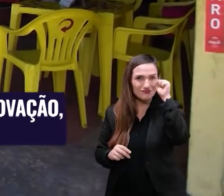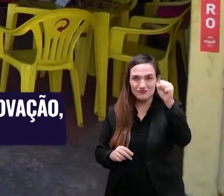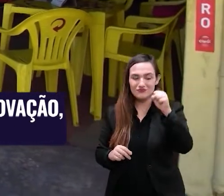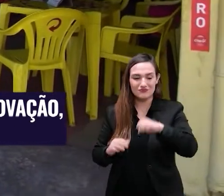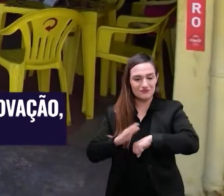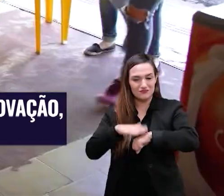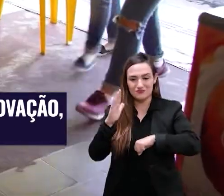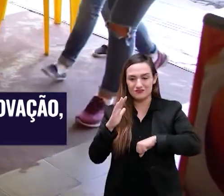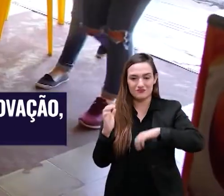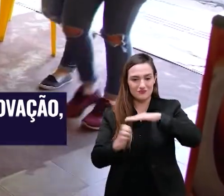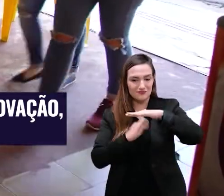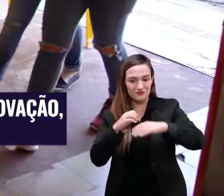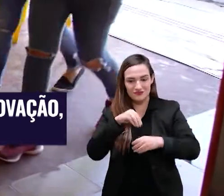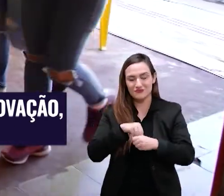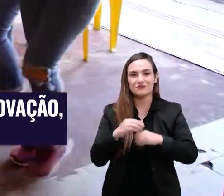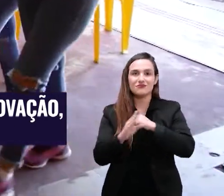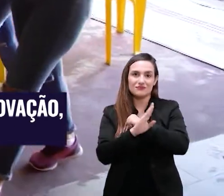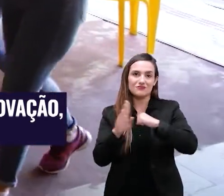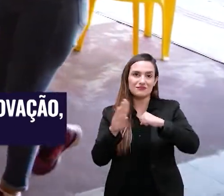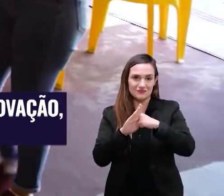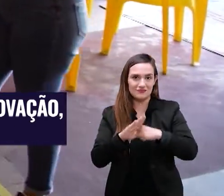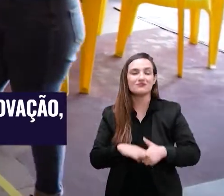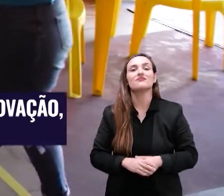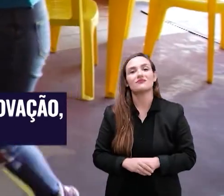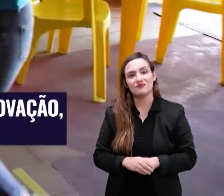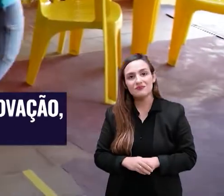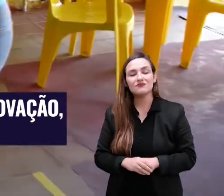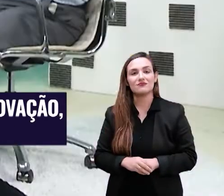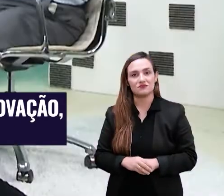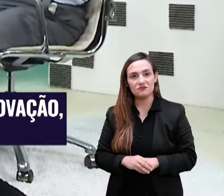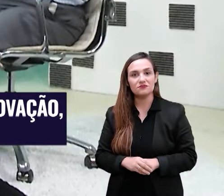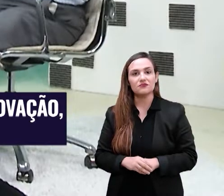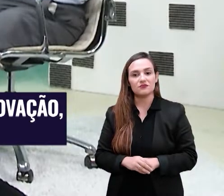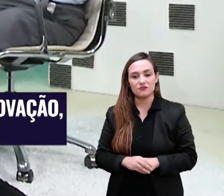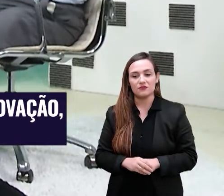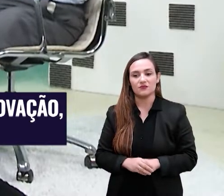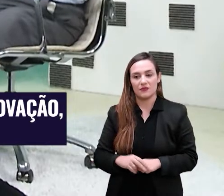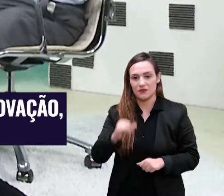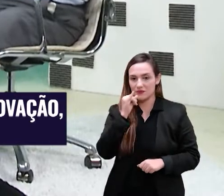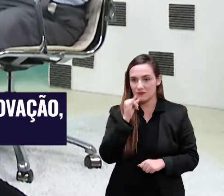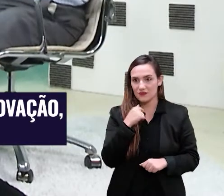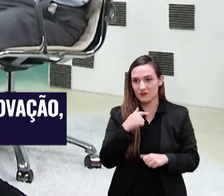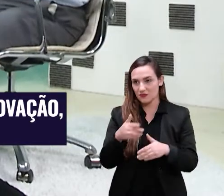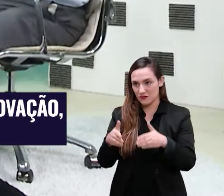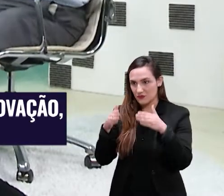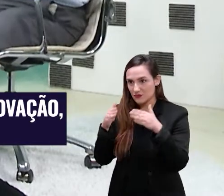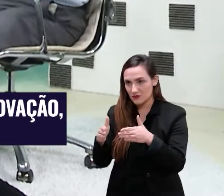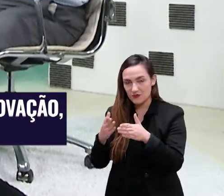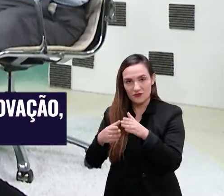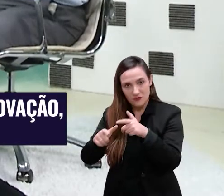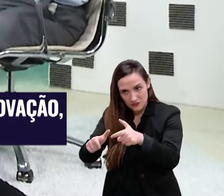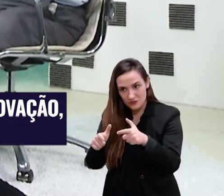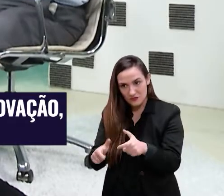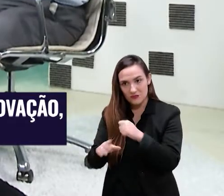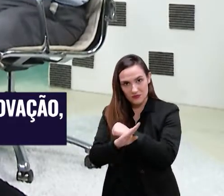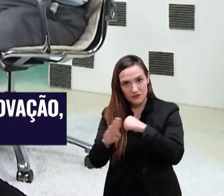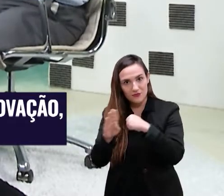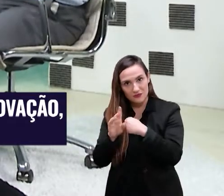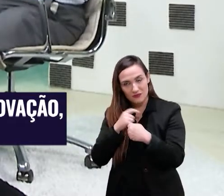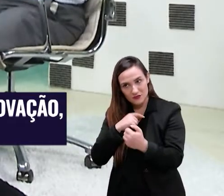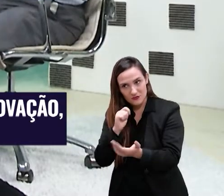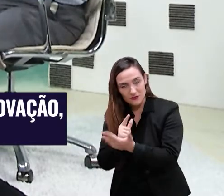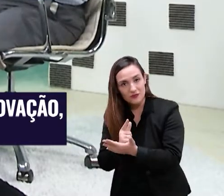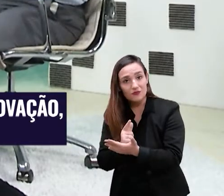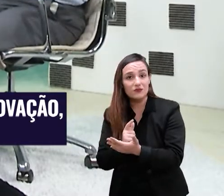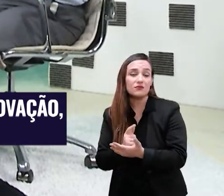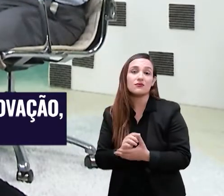do negócio no bairro. Sim. O Compro do Pequeno, que foi um programa que ano passado a gente teve